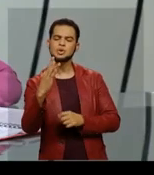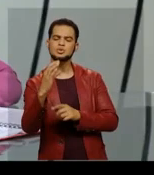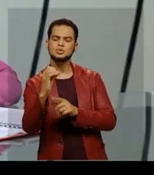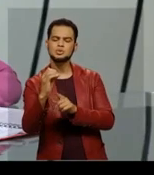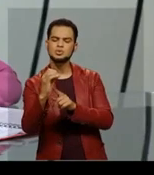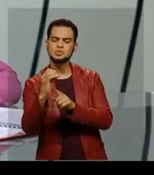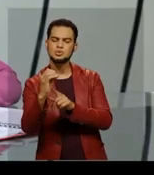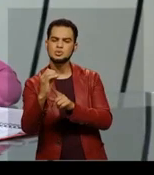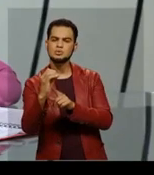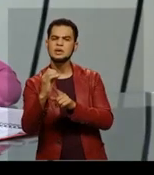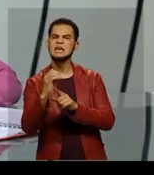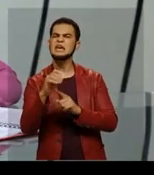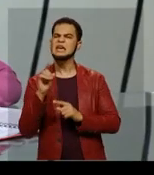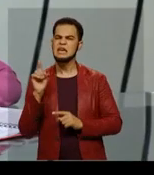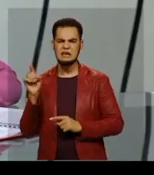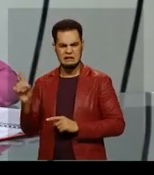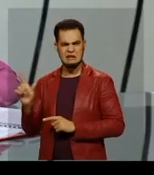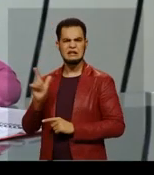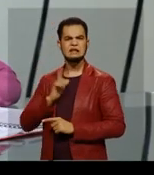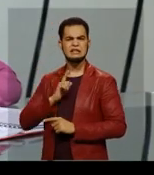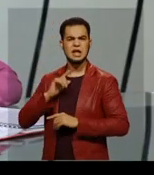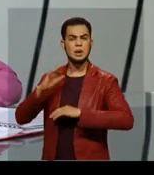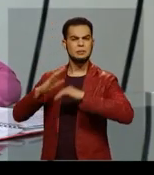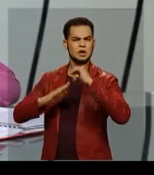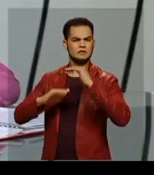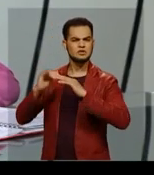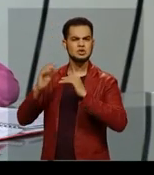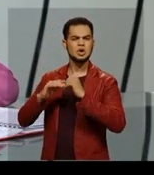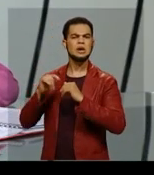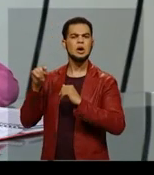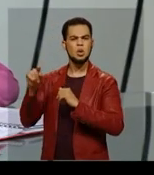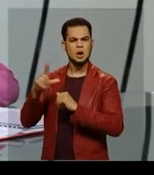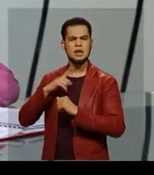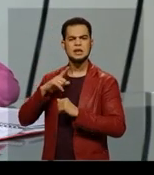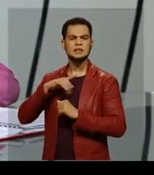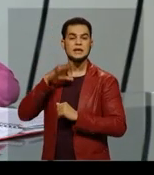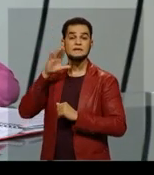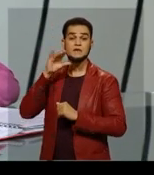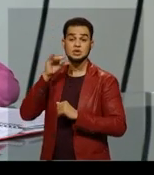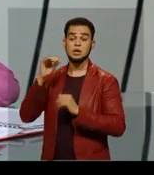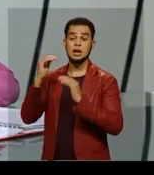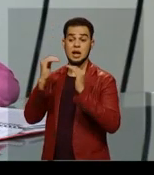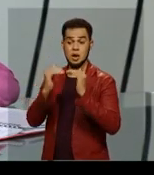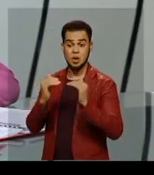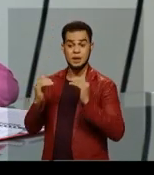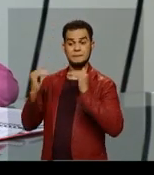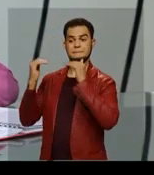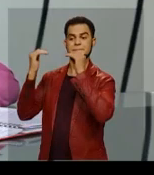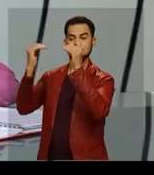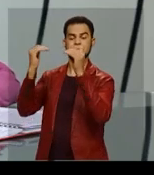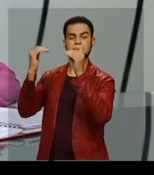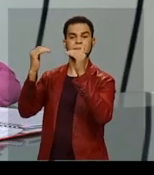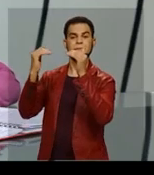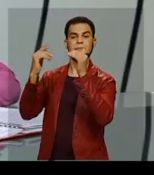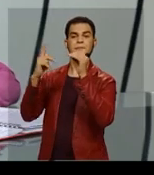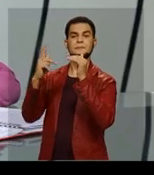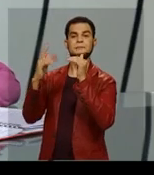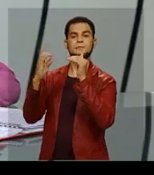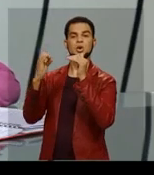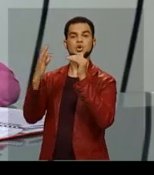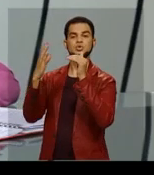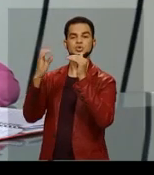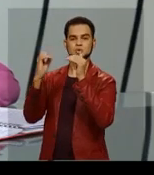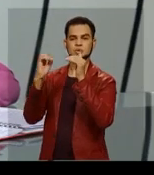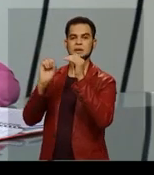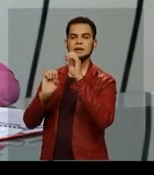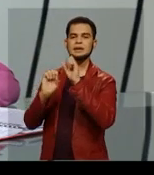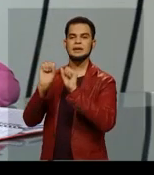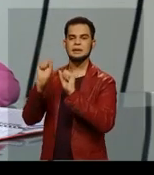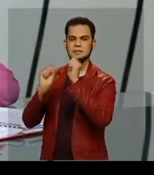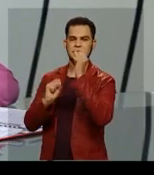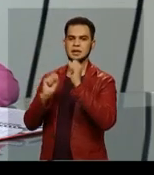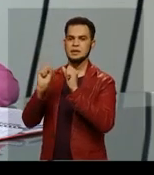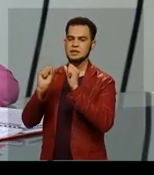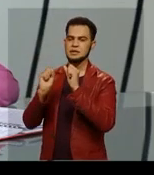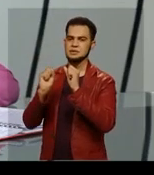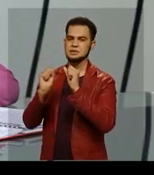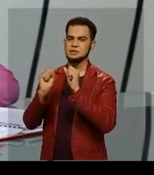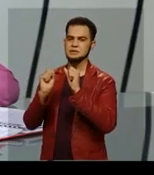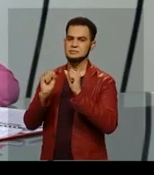Quando eu falo, ele ocupa um alto posto na empresa, tem ambiguidade? Não,